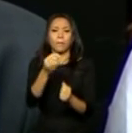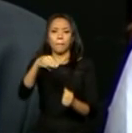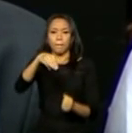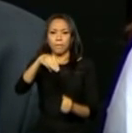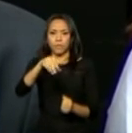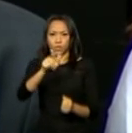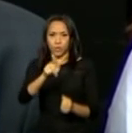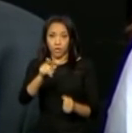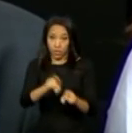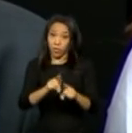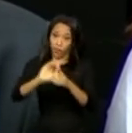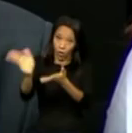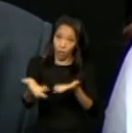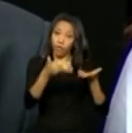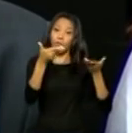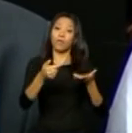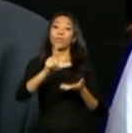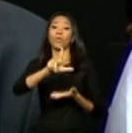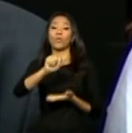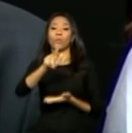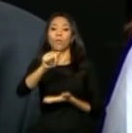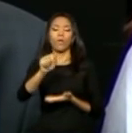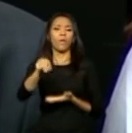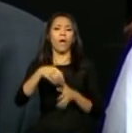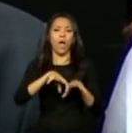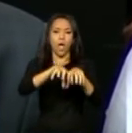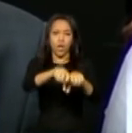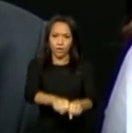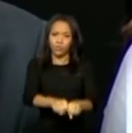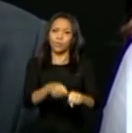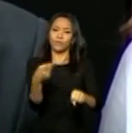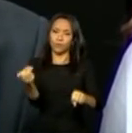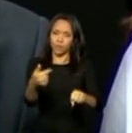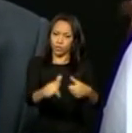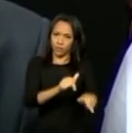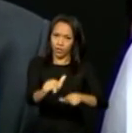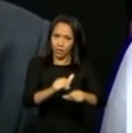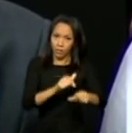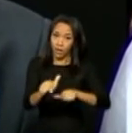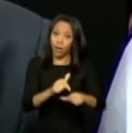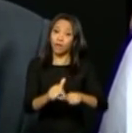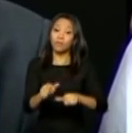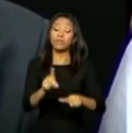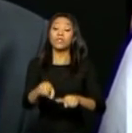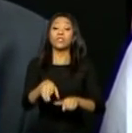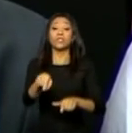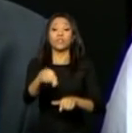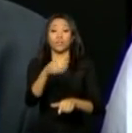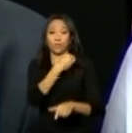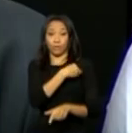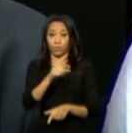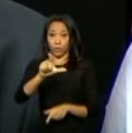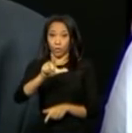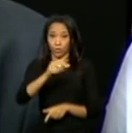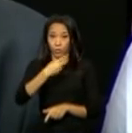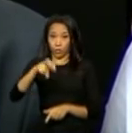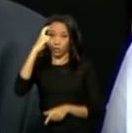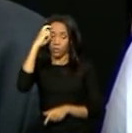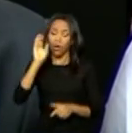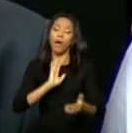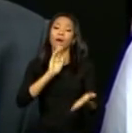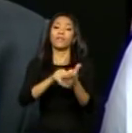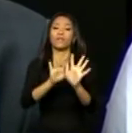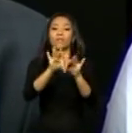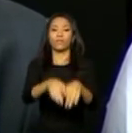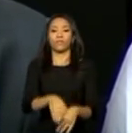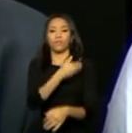pelo então presidente Luiz Inácio Lula da Silva a assumir o cargo de ministro de Estado da Cultura, ficando à frente do MINC até o final de seu